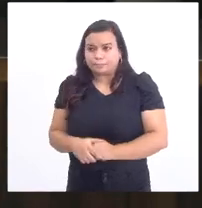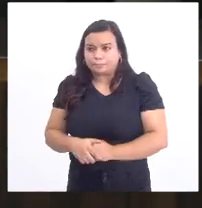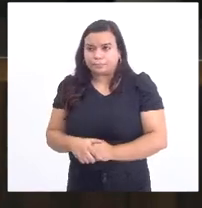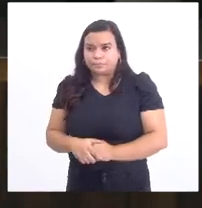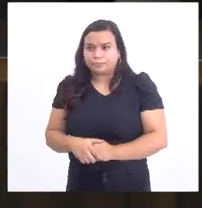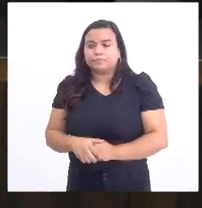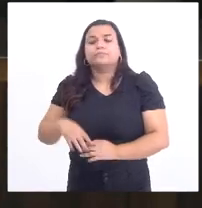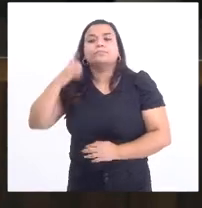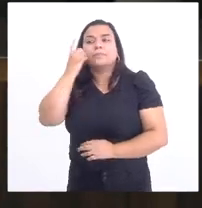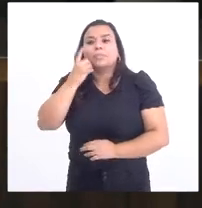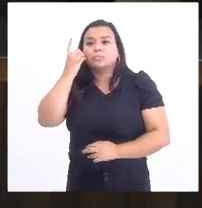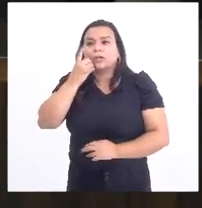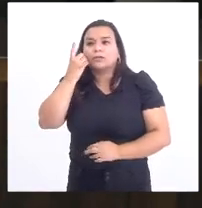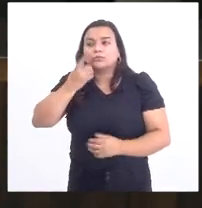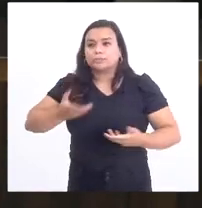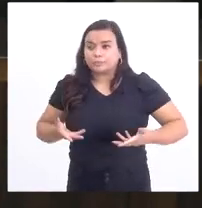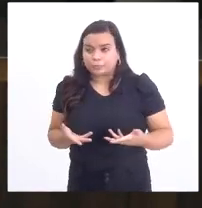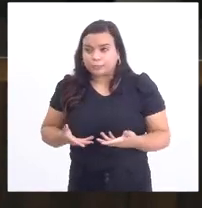Deputado